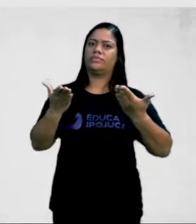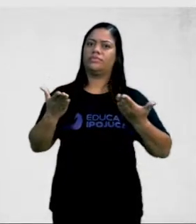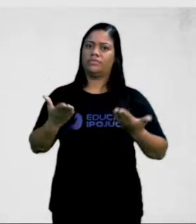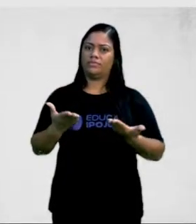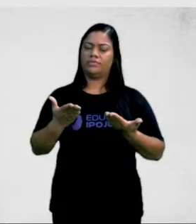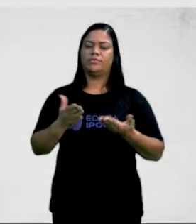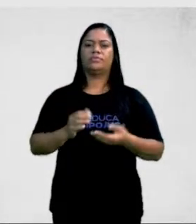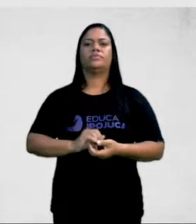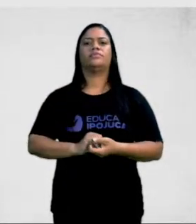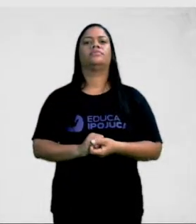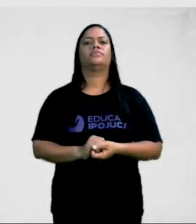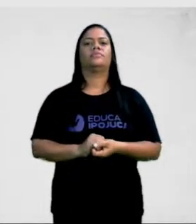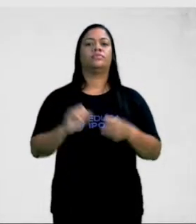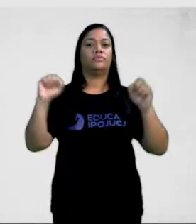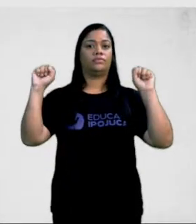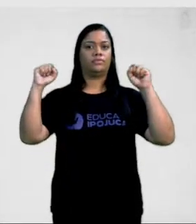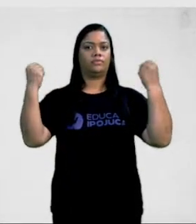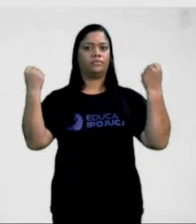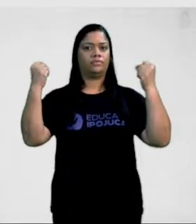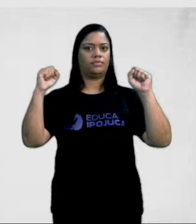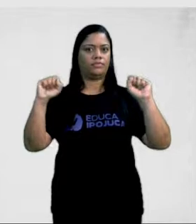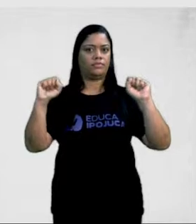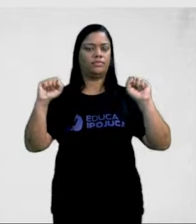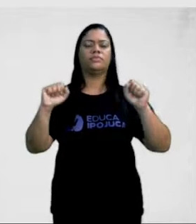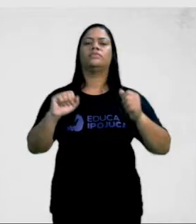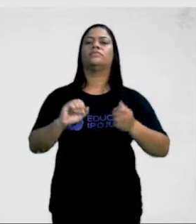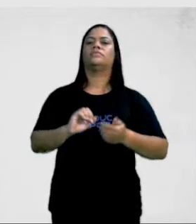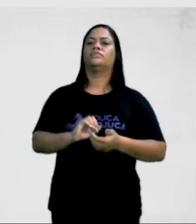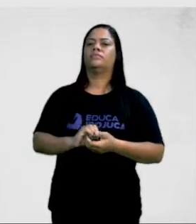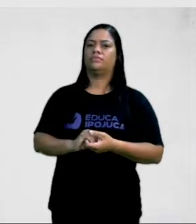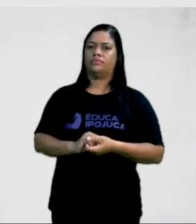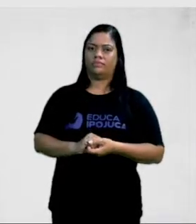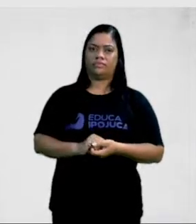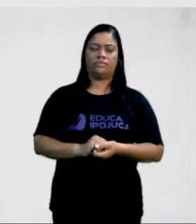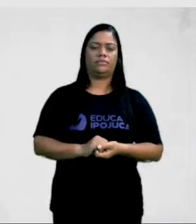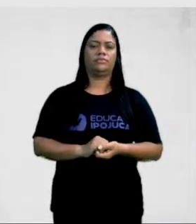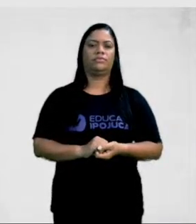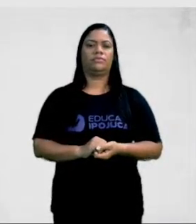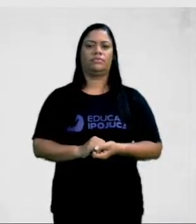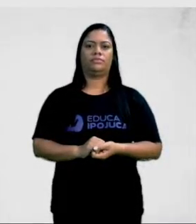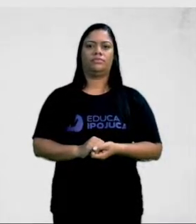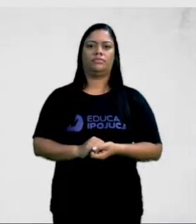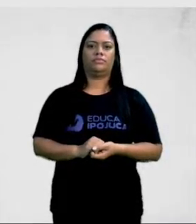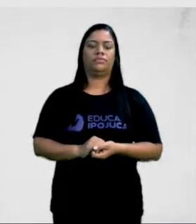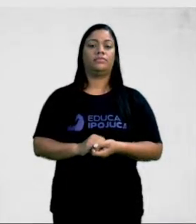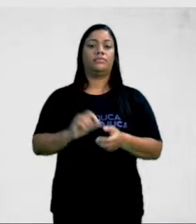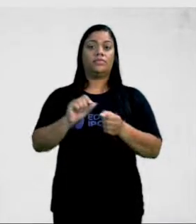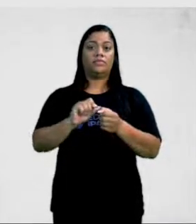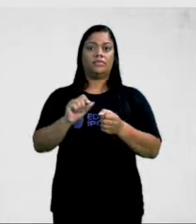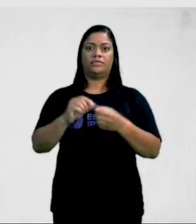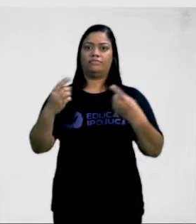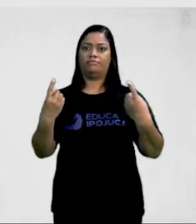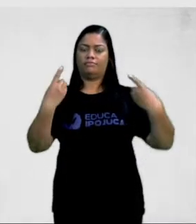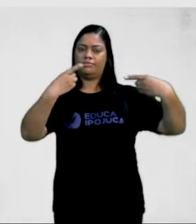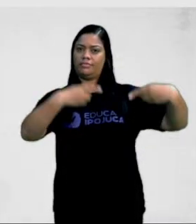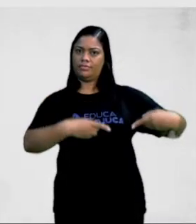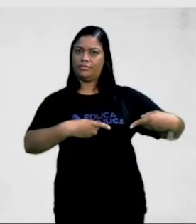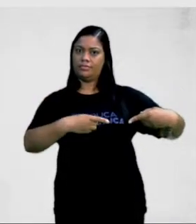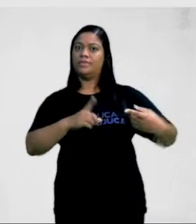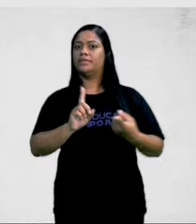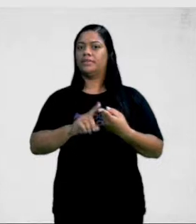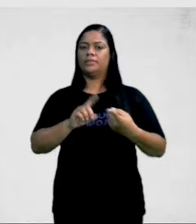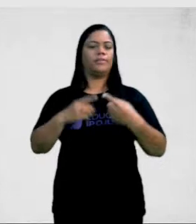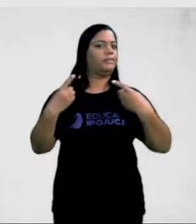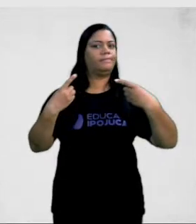vocês do conceito, né? A ginástica geral, seu conceito é justamente atividades competitivas e atividades